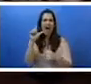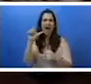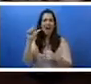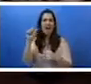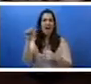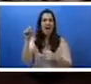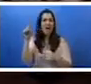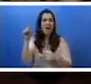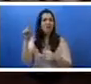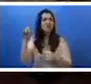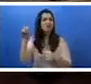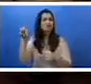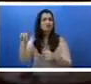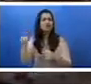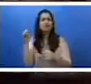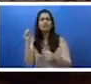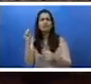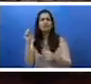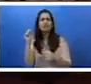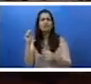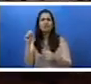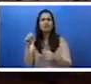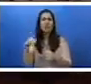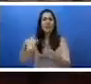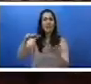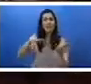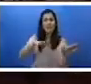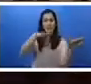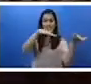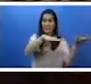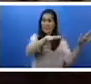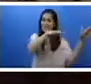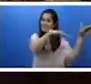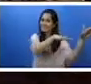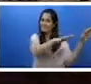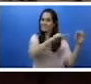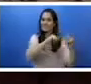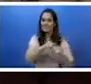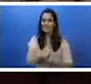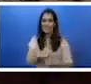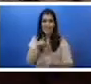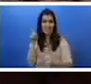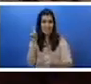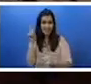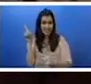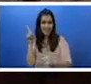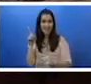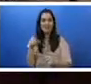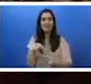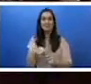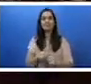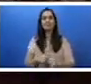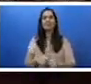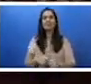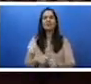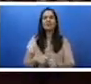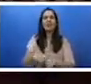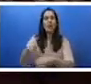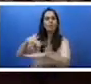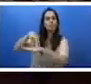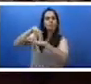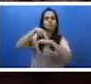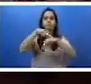de transporte do Aladim? Um tapete voador. E o Aladim, ele o quê? Anda por cima